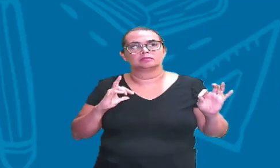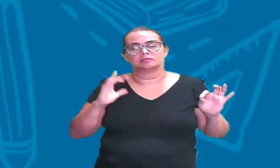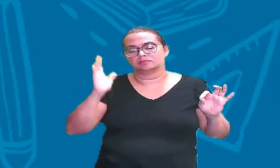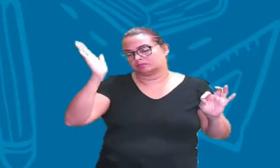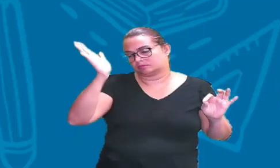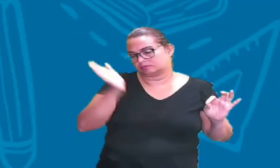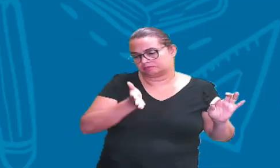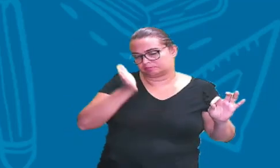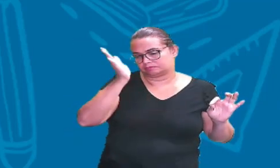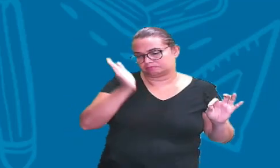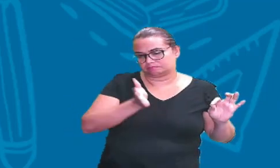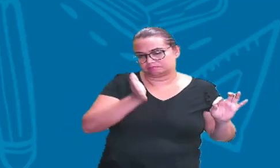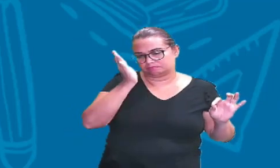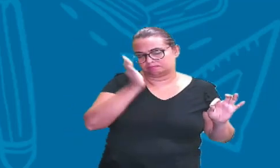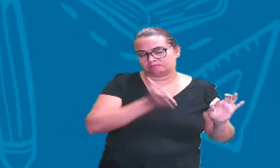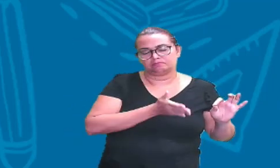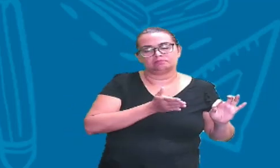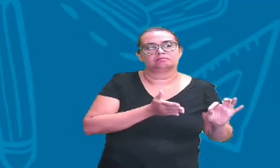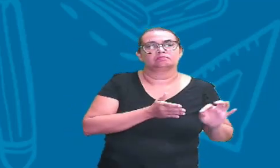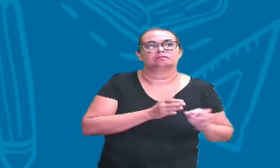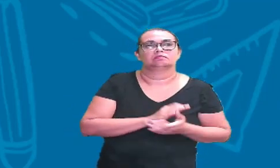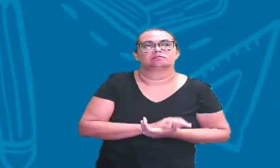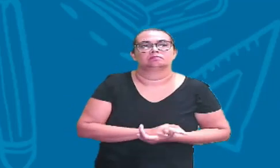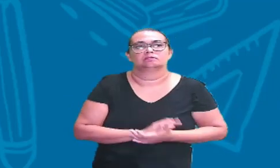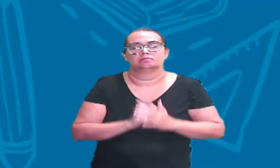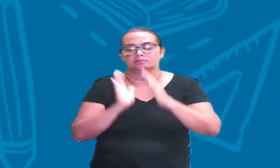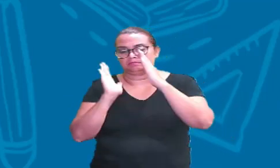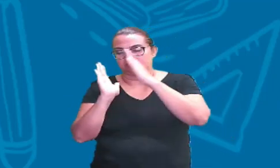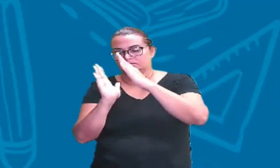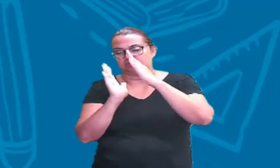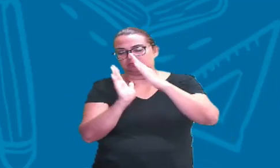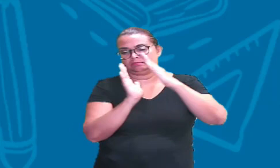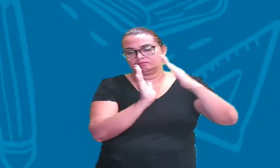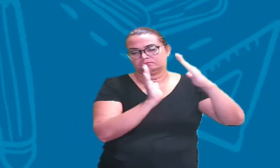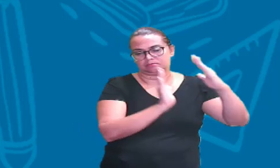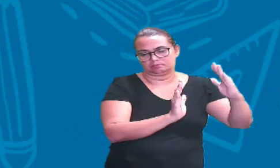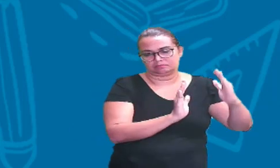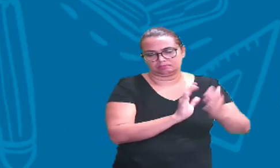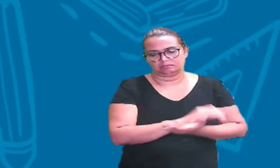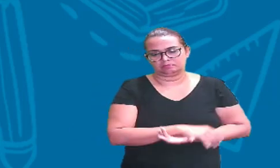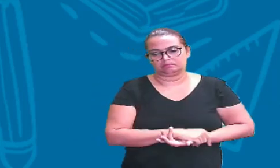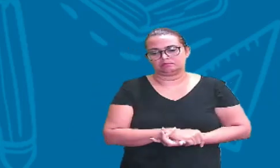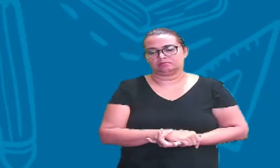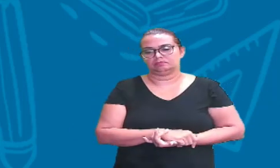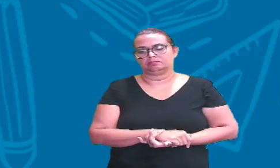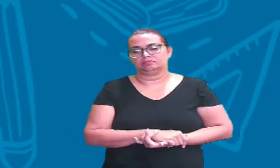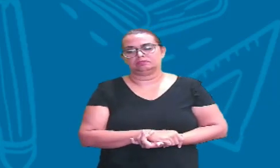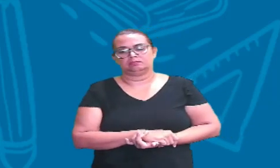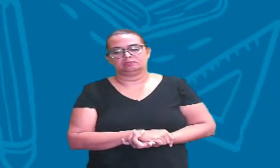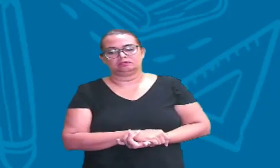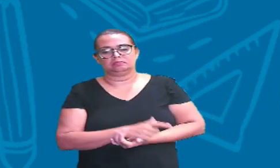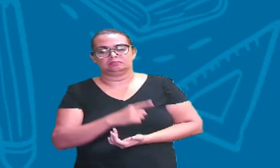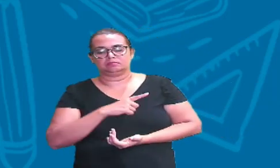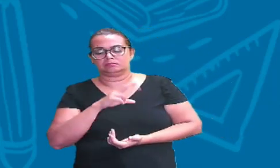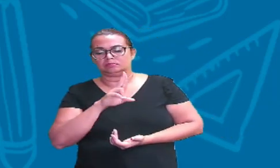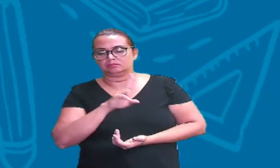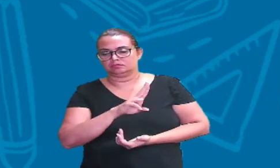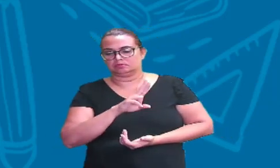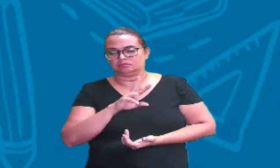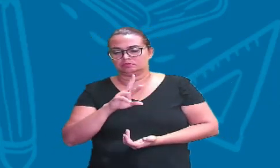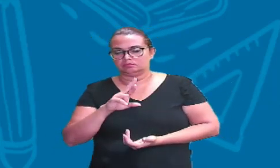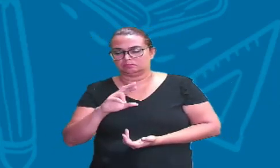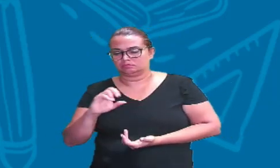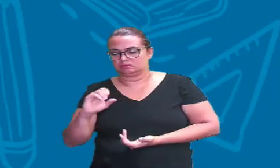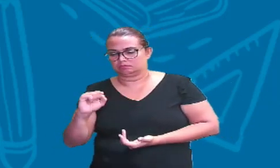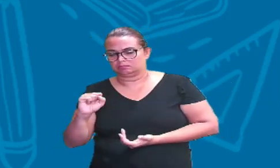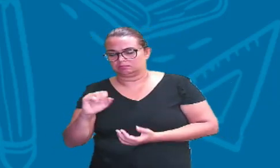sendo cortada por retas paralelas. Essas retas estão inclinadas, olha. Nós temos a reta U, R e